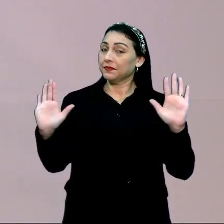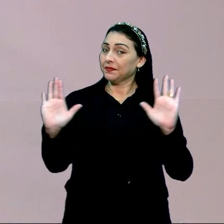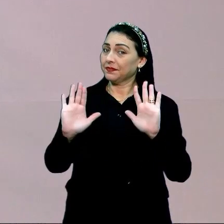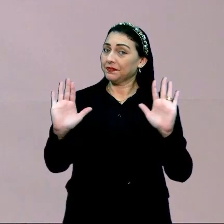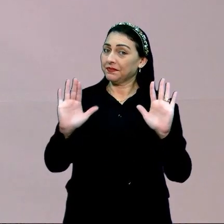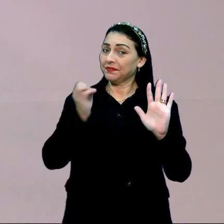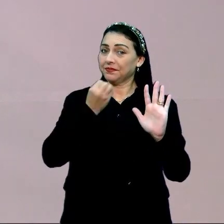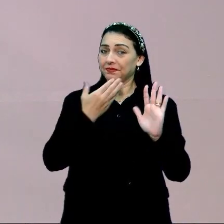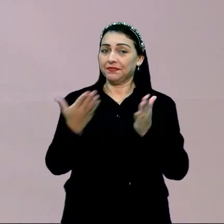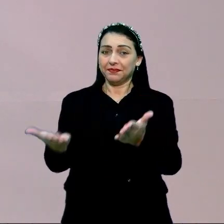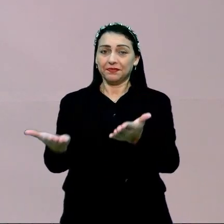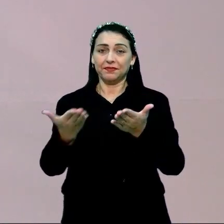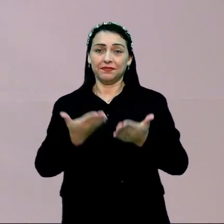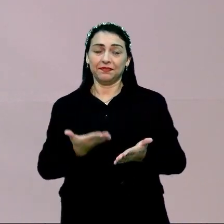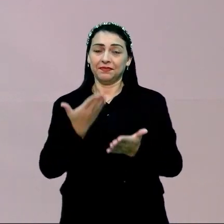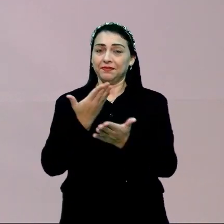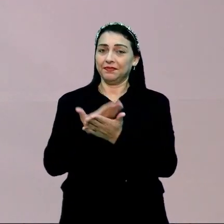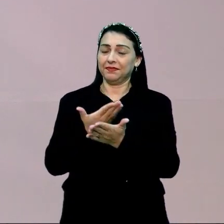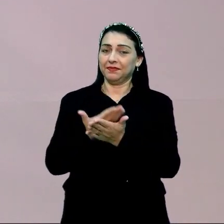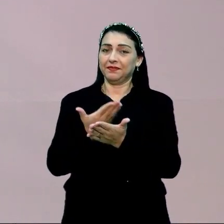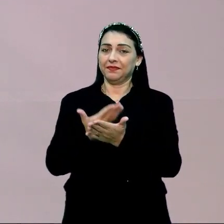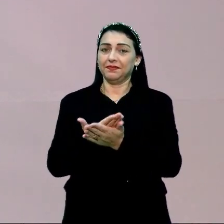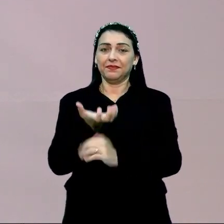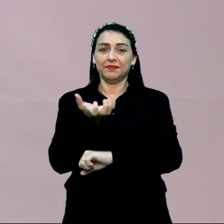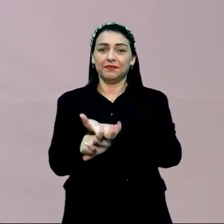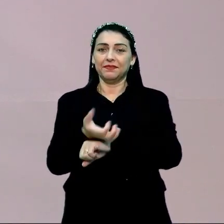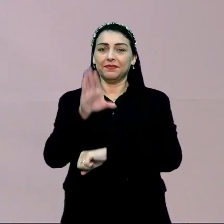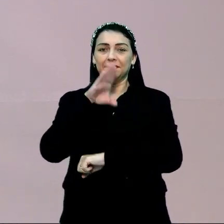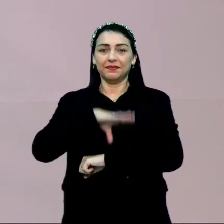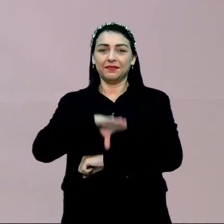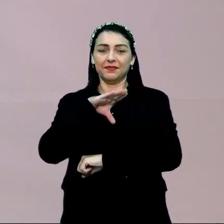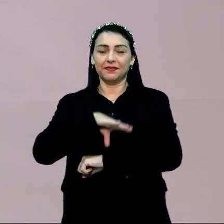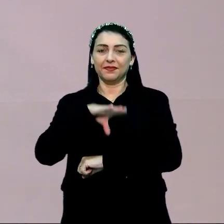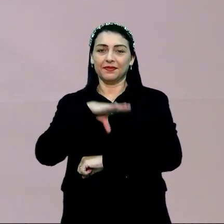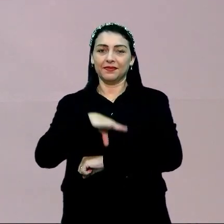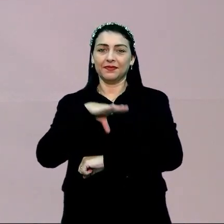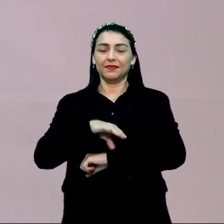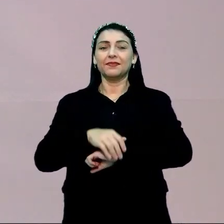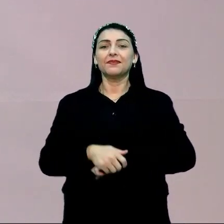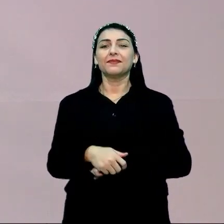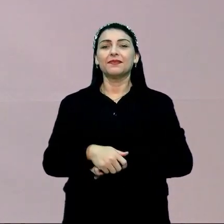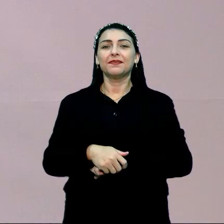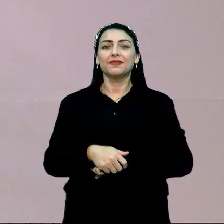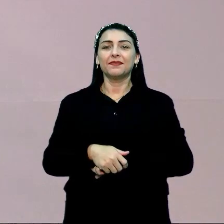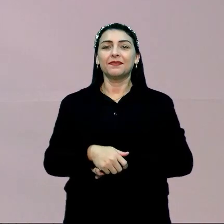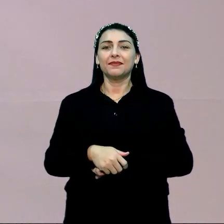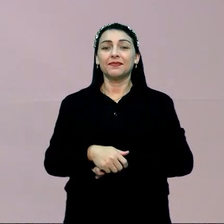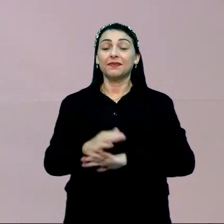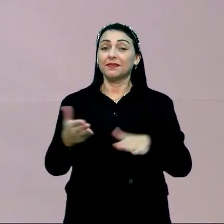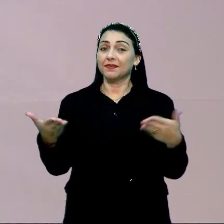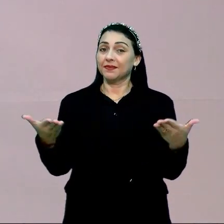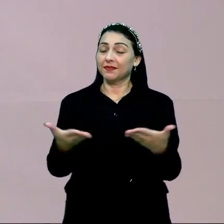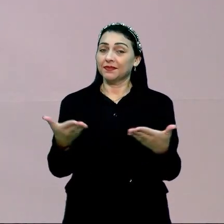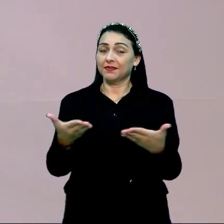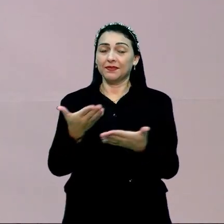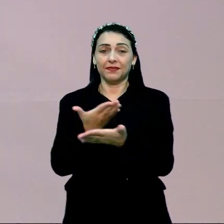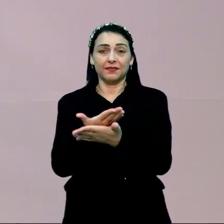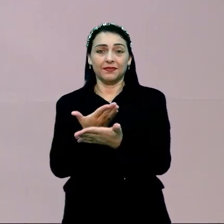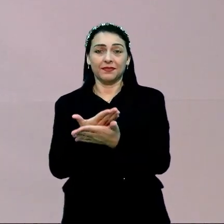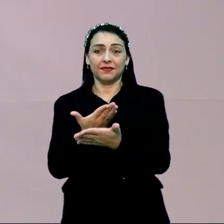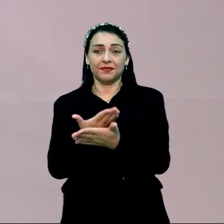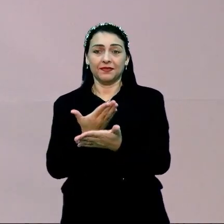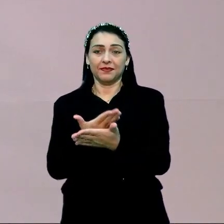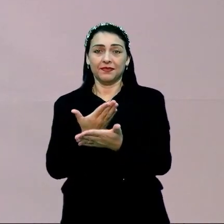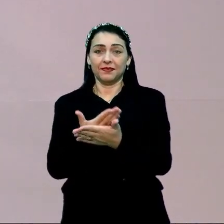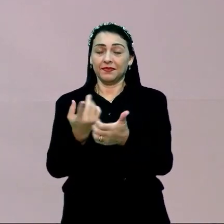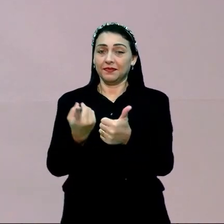Olá, sejam bem-vindos a mais uma aula do componente curricular de língua portuguesa. Nós hoje iremos estudar